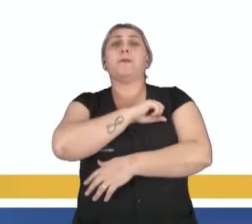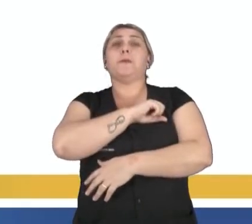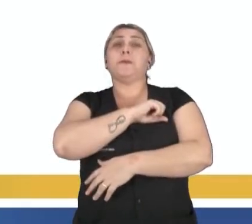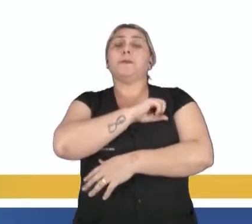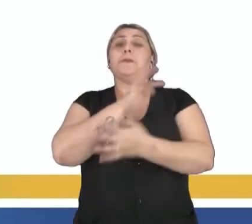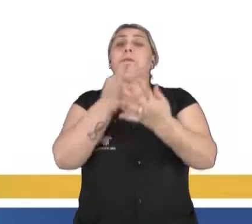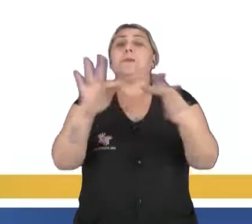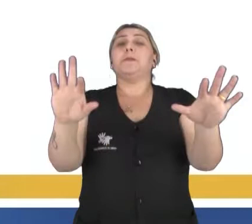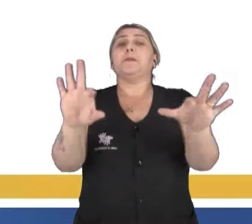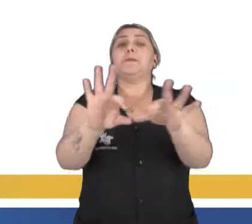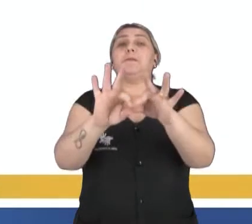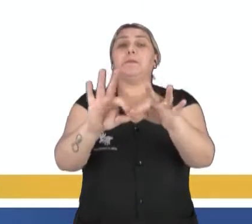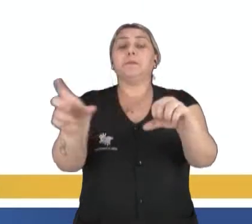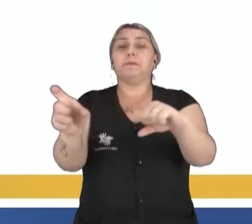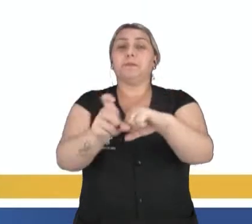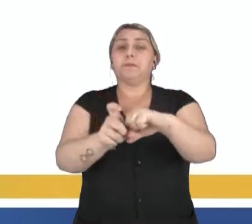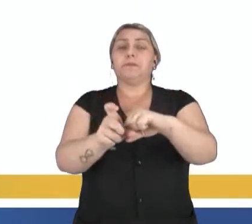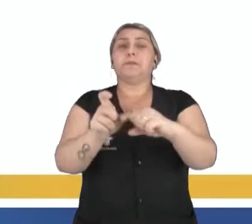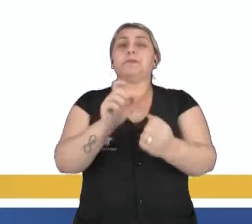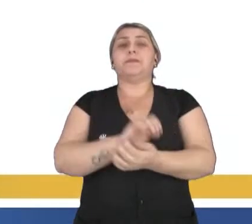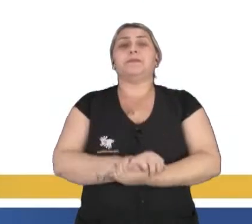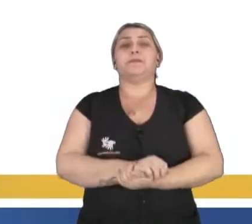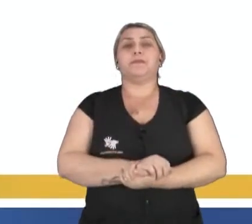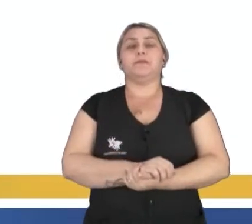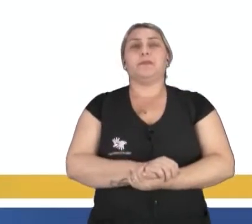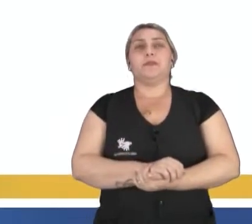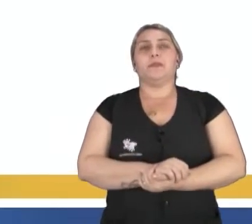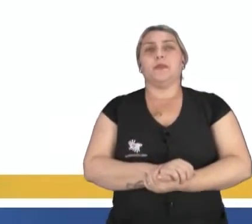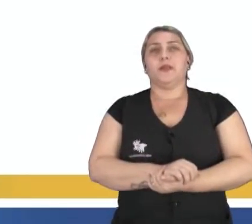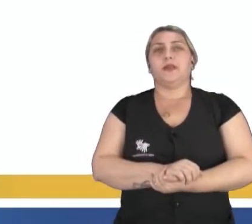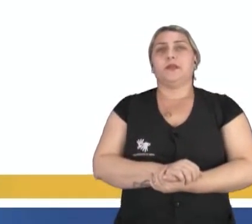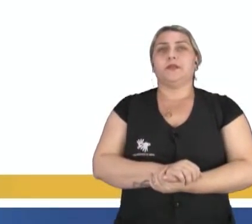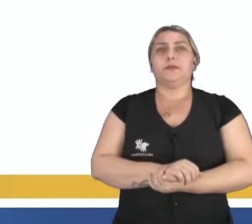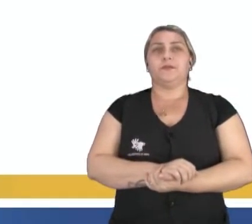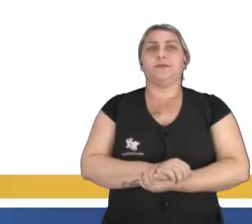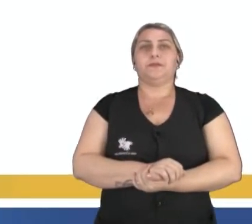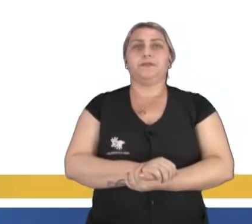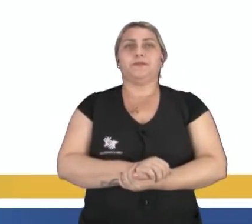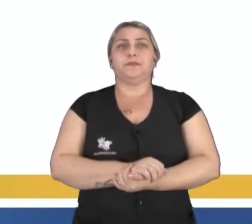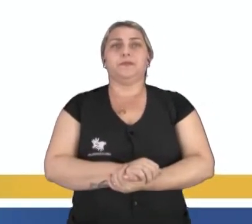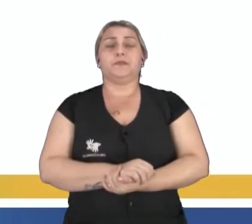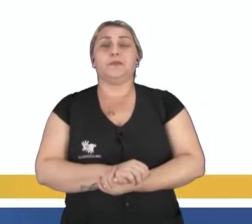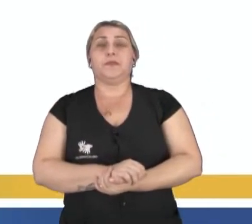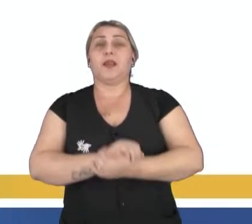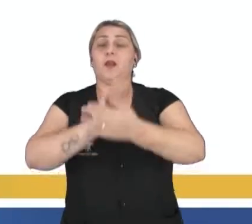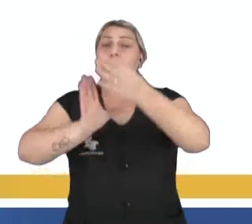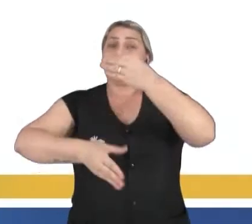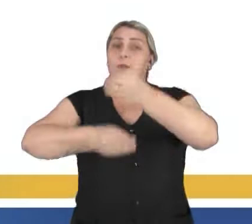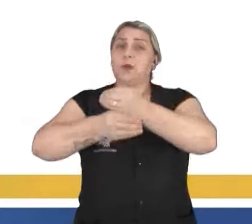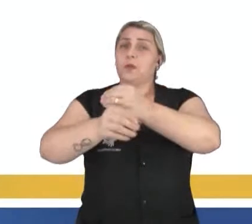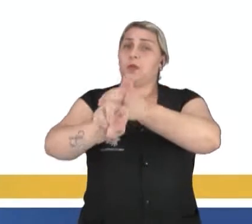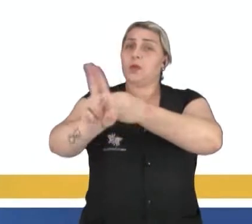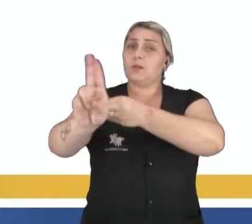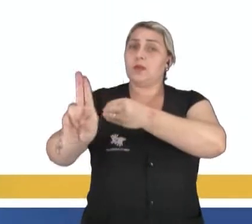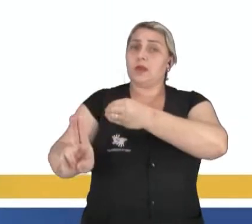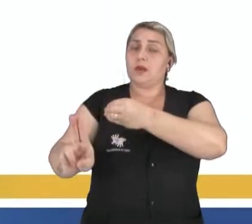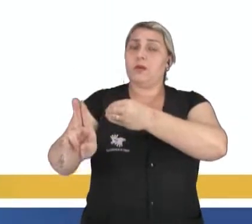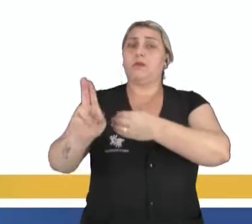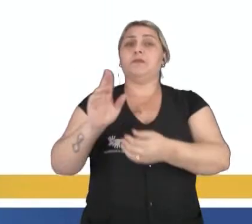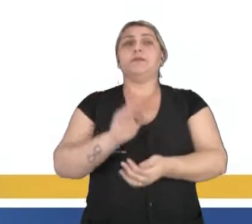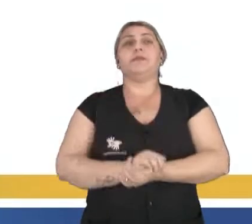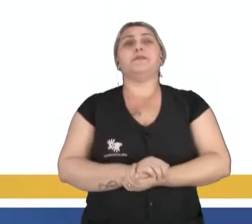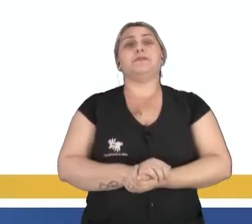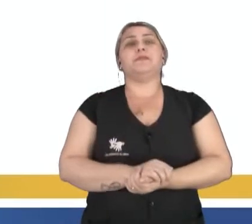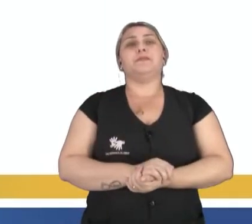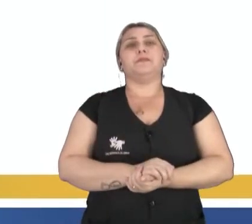subordinada substantiva, tá? E aí, ela é o quê? Ela é um complemento nominal, vai